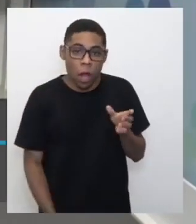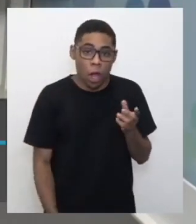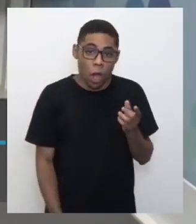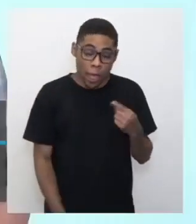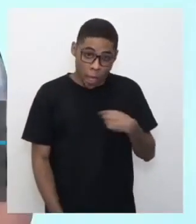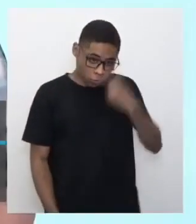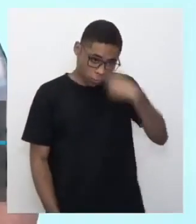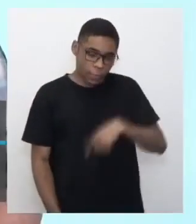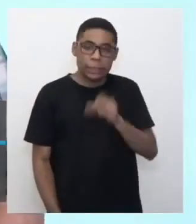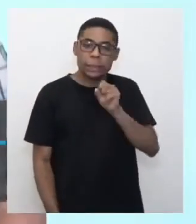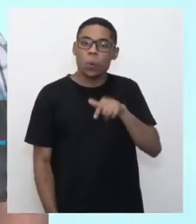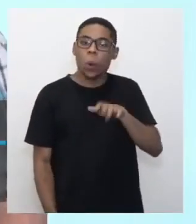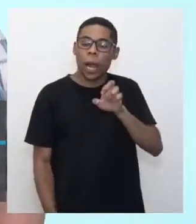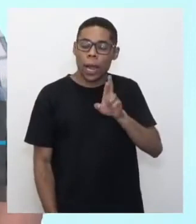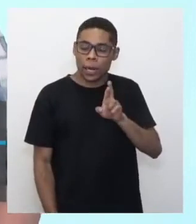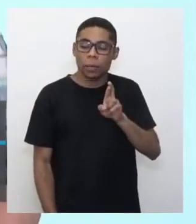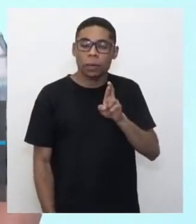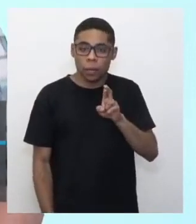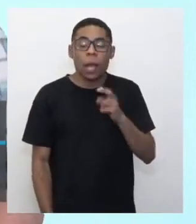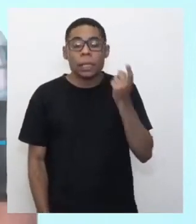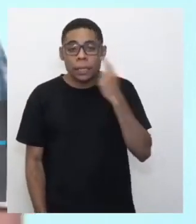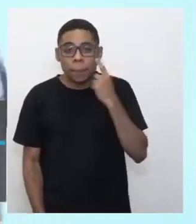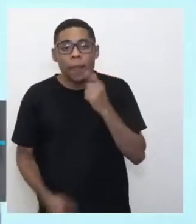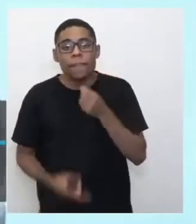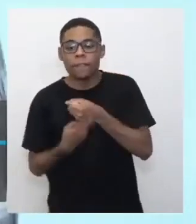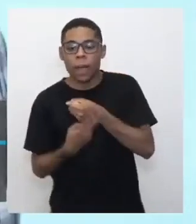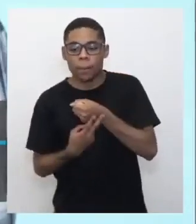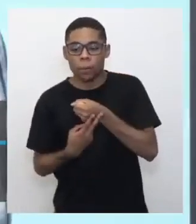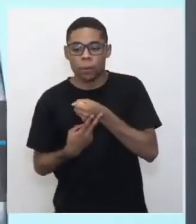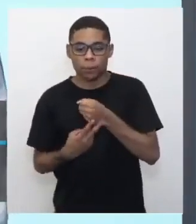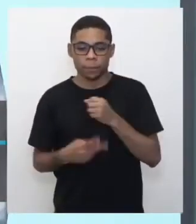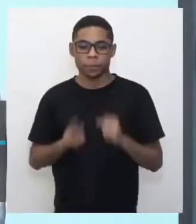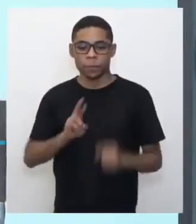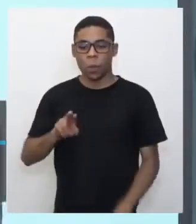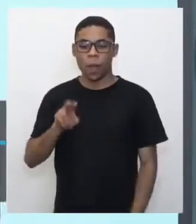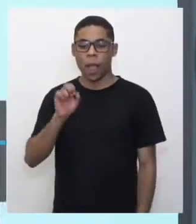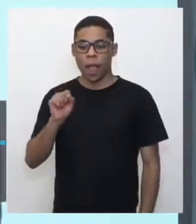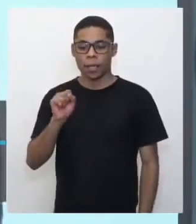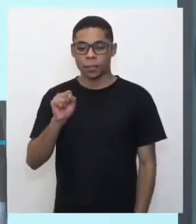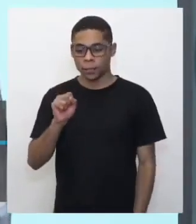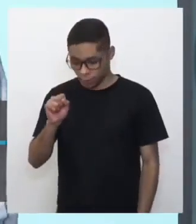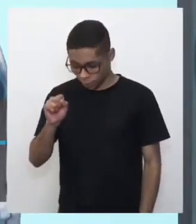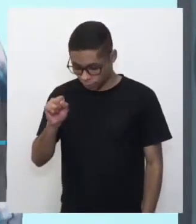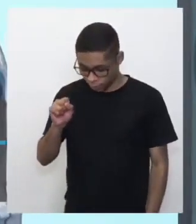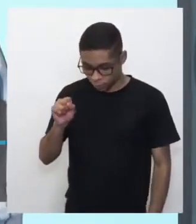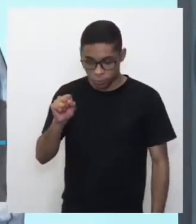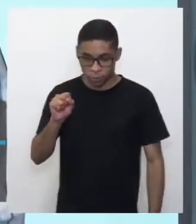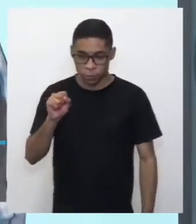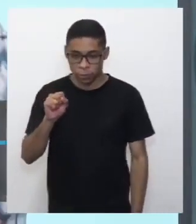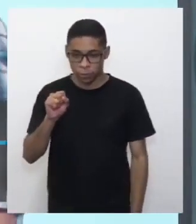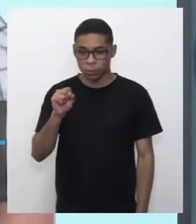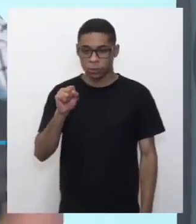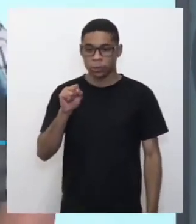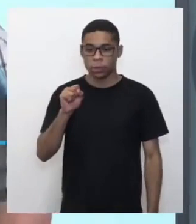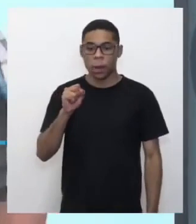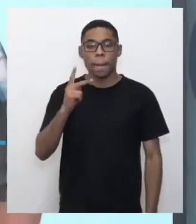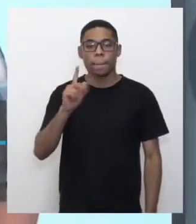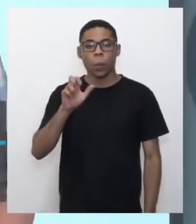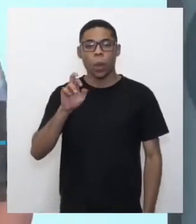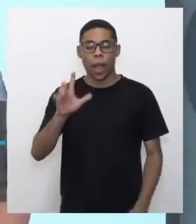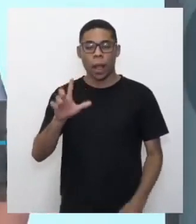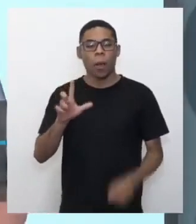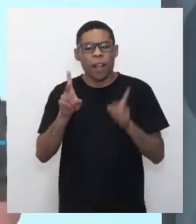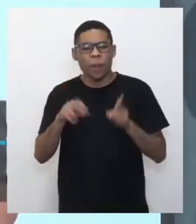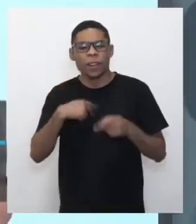beleza? Então, o que a gente tem aqui é a conjugação do verbo, tá? Não é S de plural, não é S do is. Eu preciso do S ali, porque senão é a mesma coisa que eu